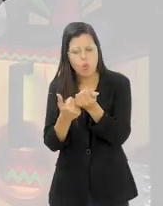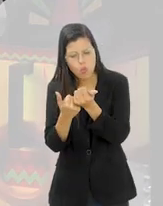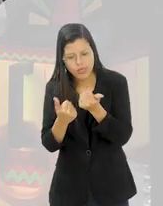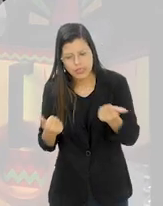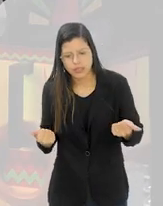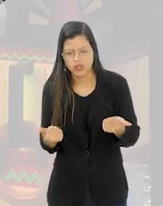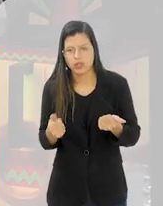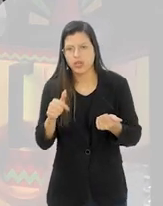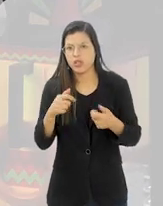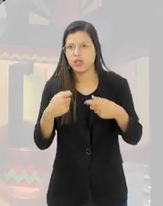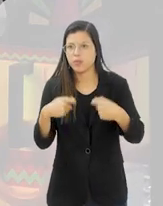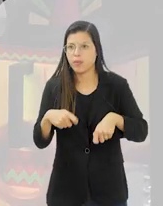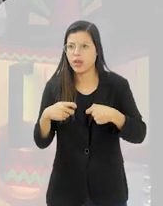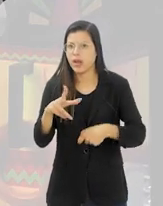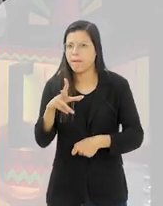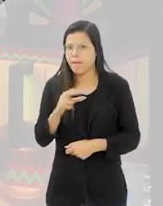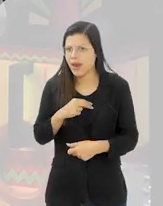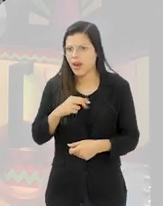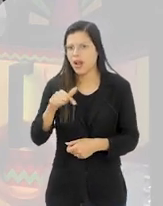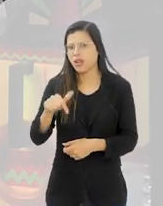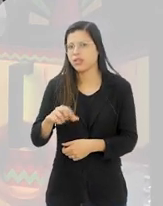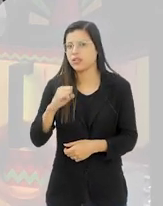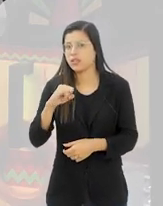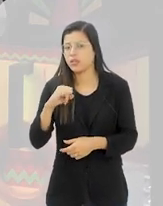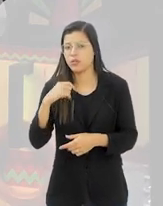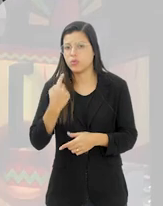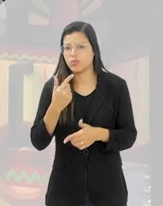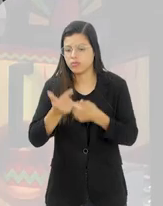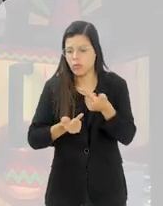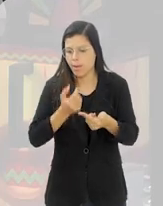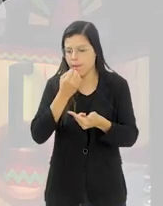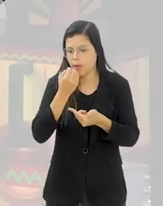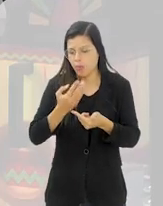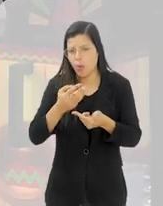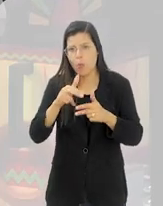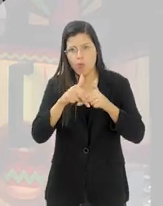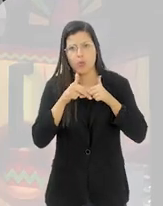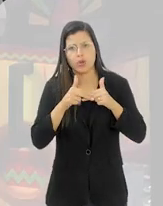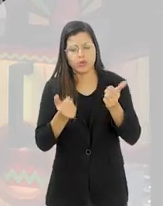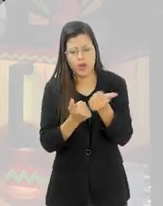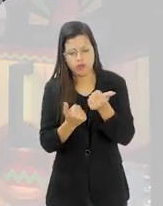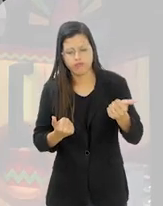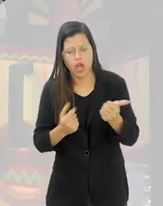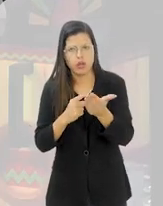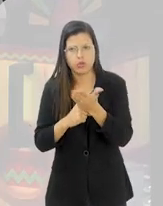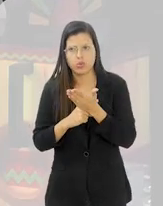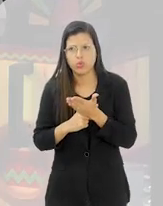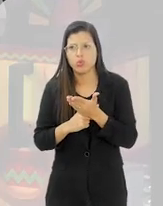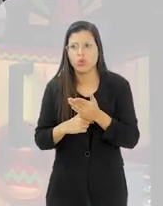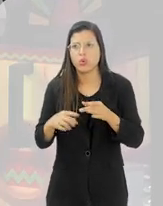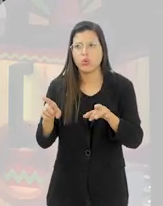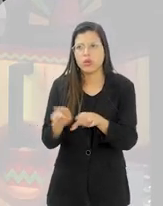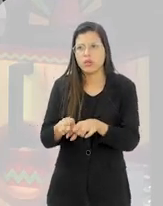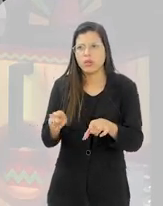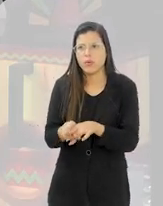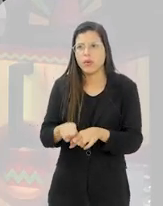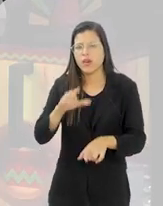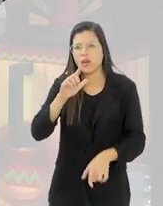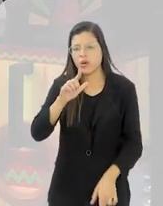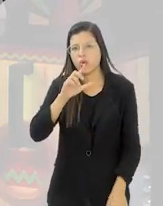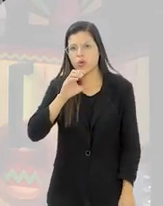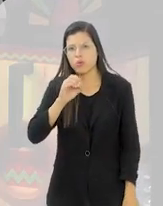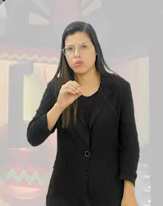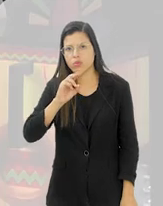assistente merece sim. Se o trabalho nosso foi bom, foi graças ao assistente. E outras coisas mais que você já me falou, que o Lousada sempre me